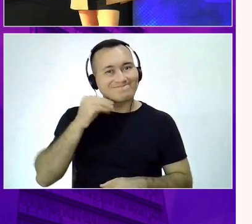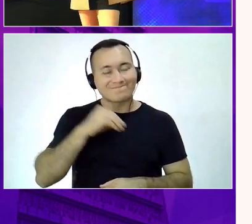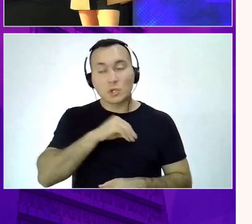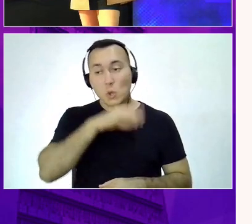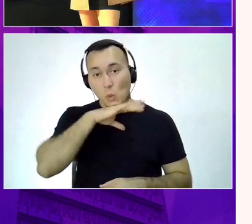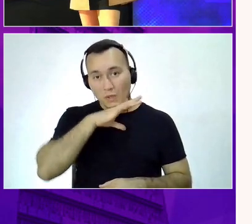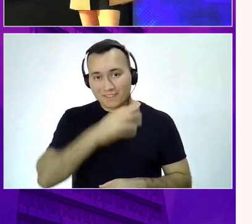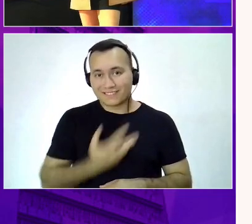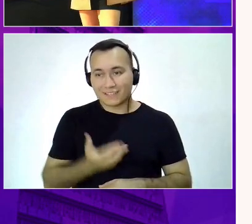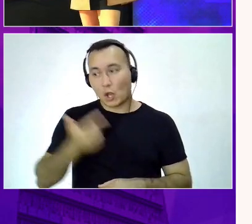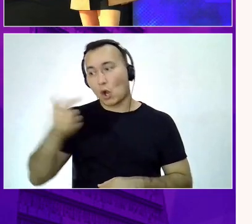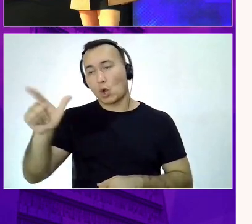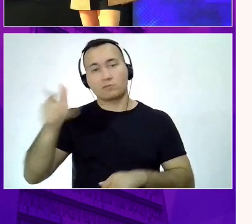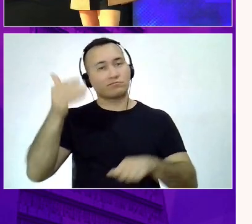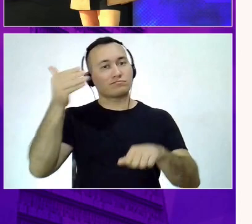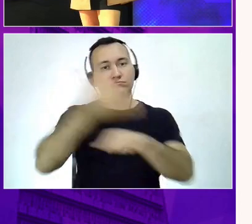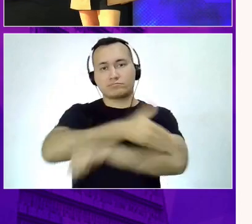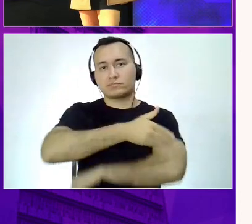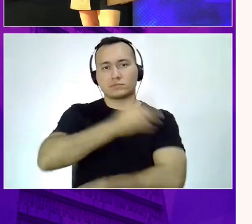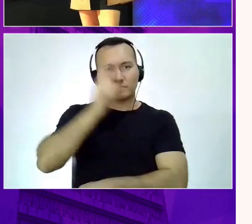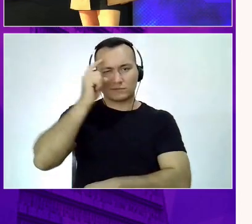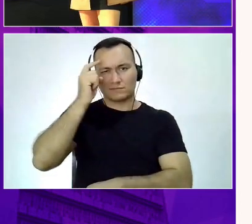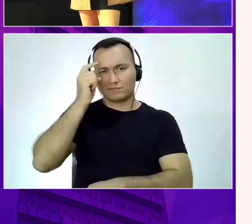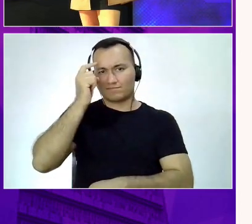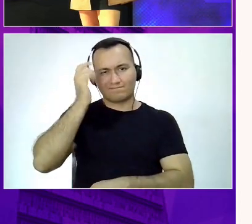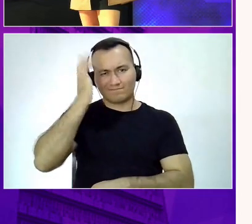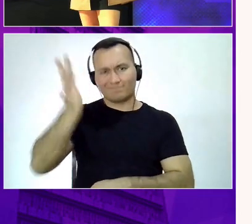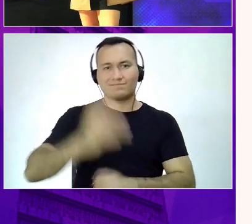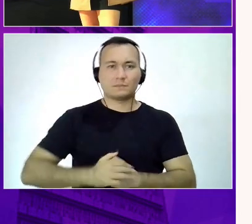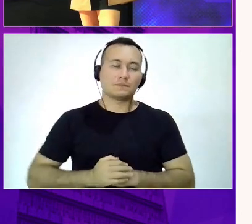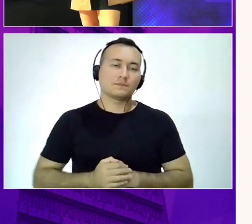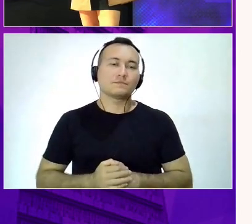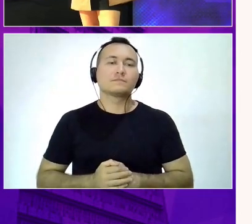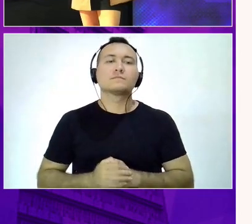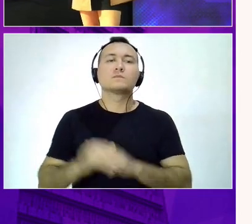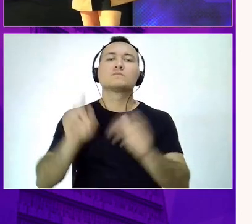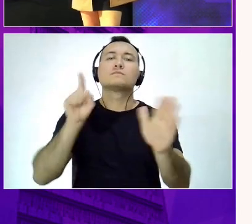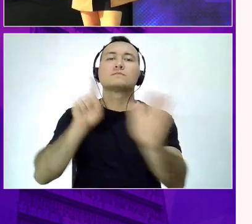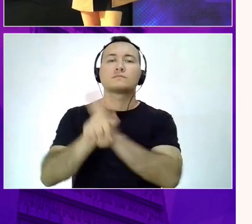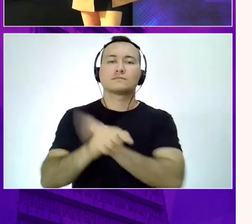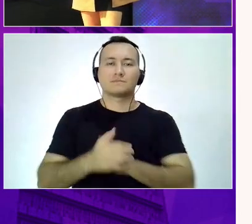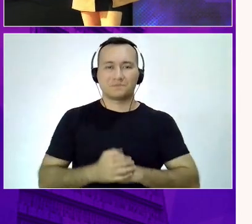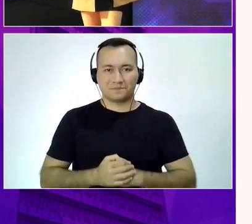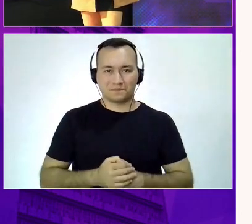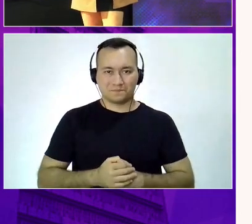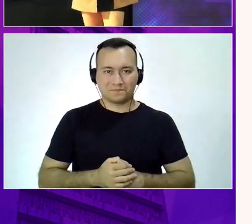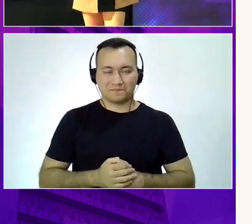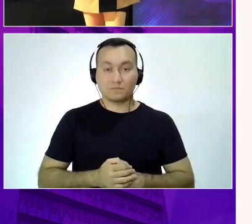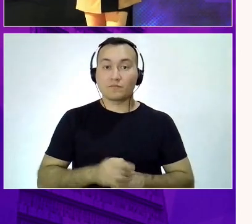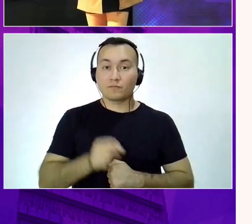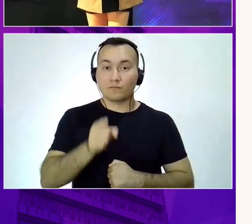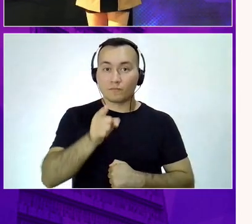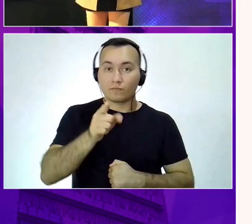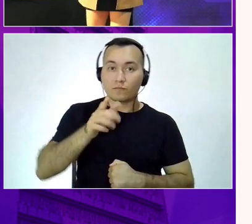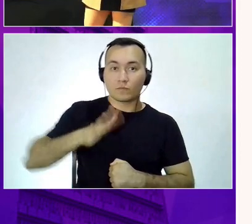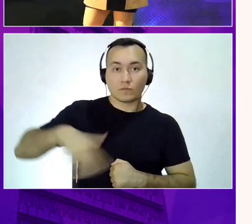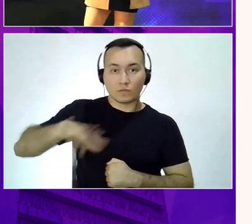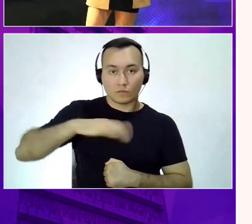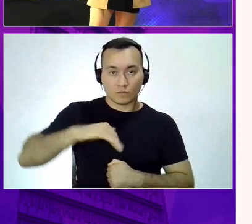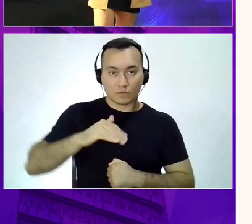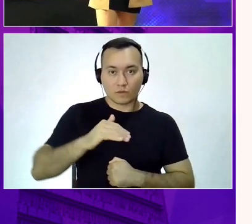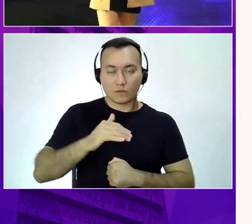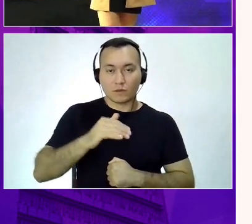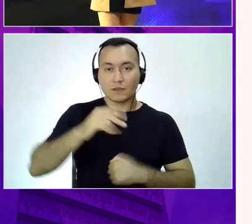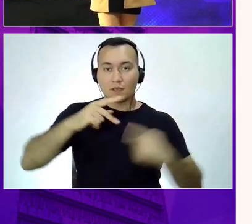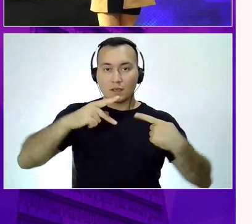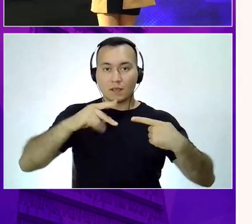vai garantir no deploy. O que você está fazendo no seu pipeline? O seu pipeline está testando vulnerabilidade nos pacotes? Como